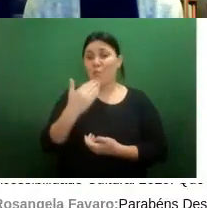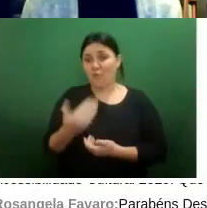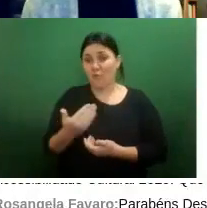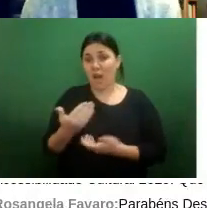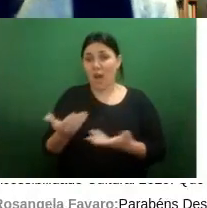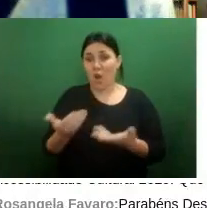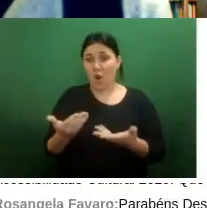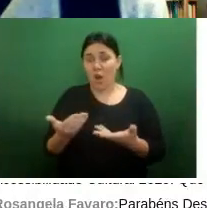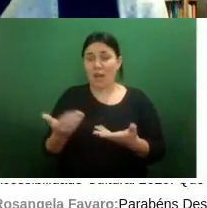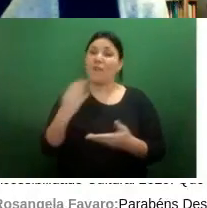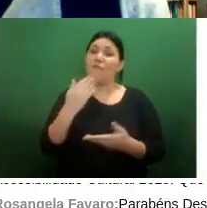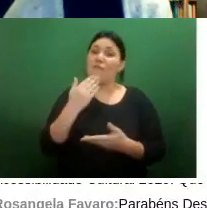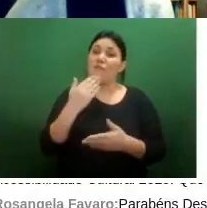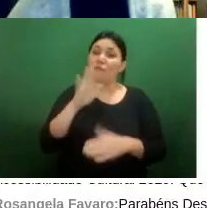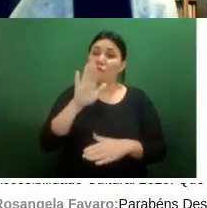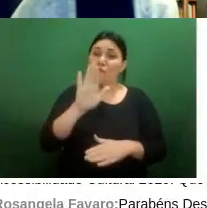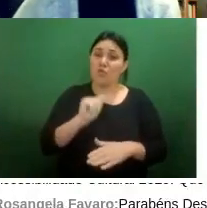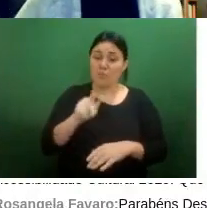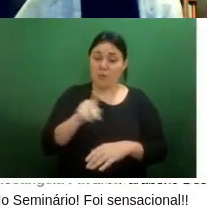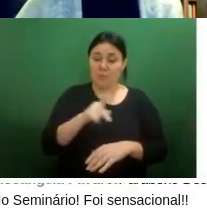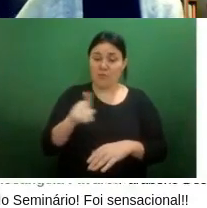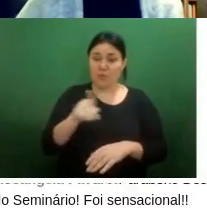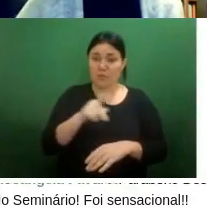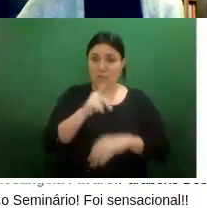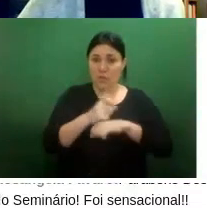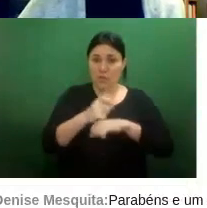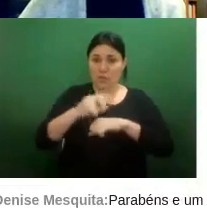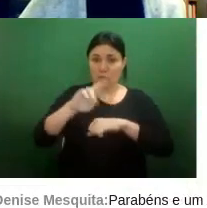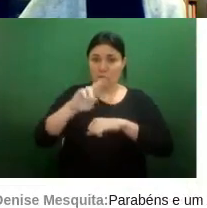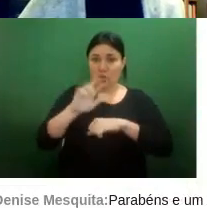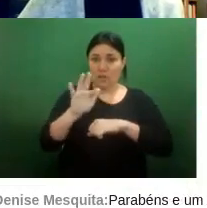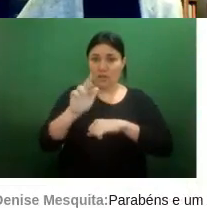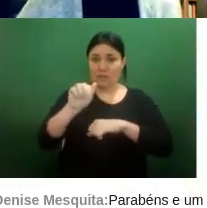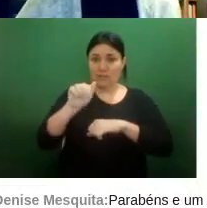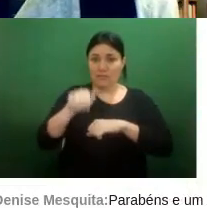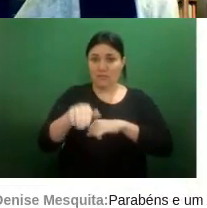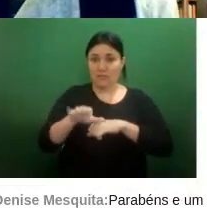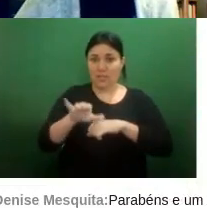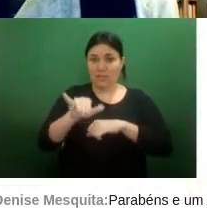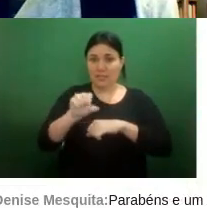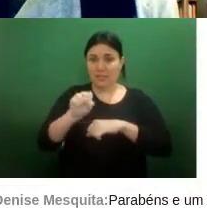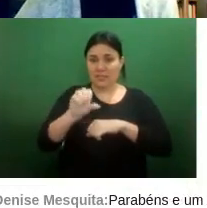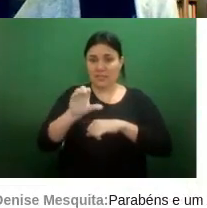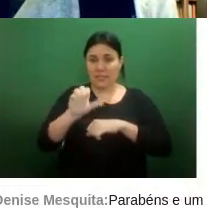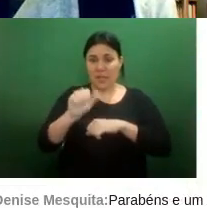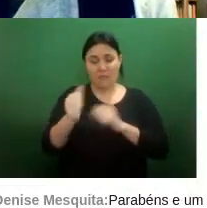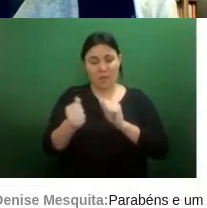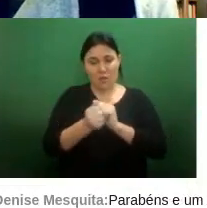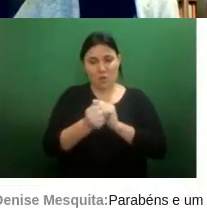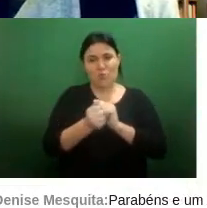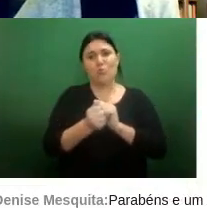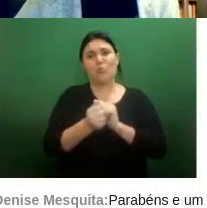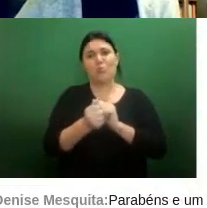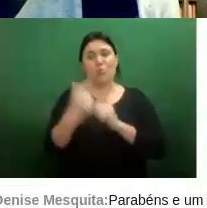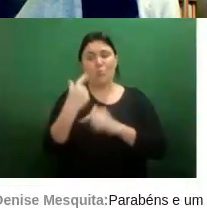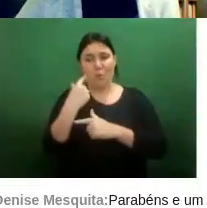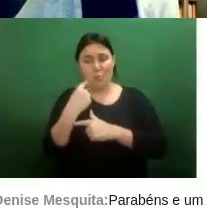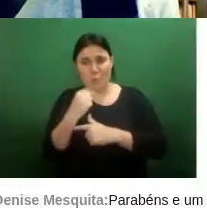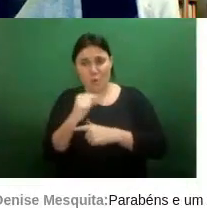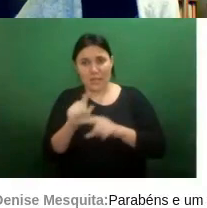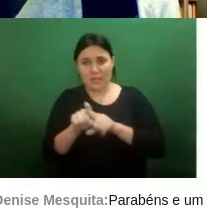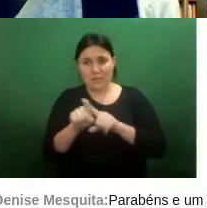chamar a professora doutora Francisca Ferreira Miquelon para se juntar a mim e a Mônica aqui para